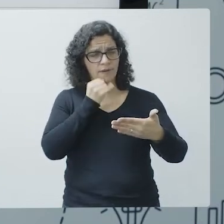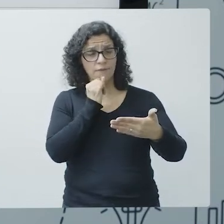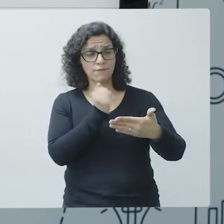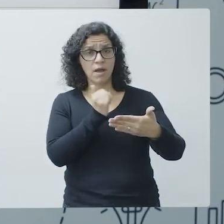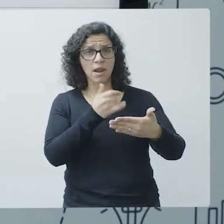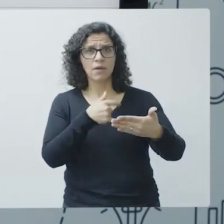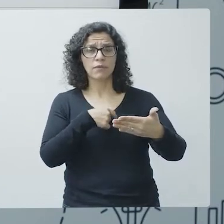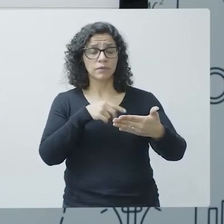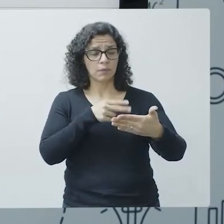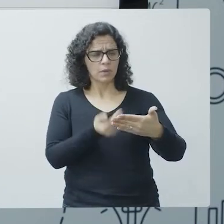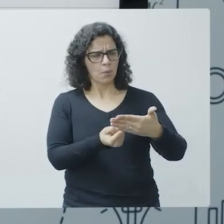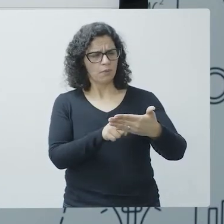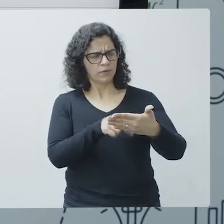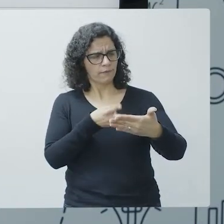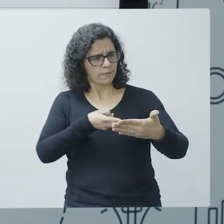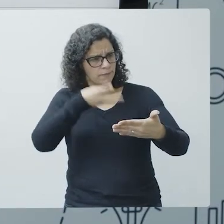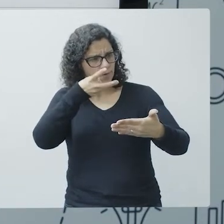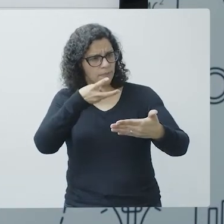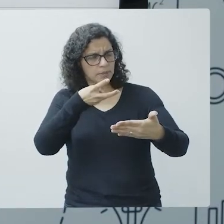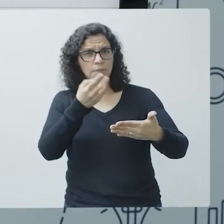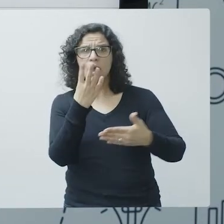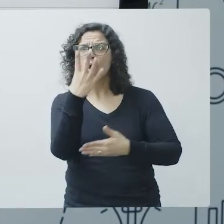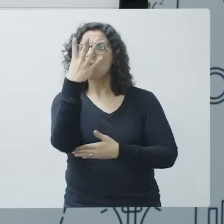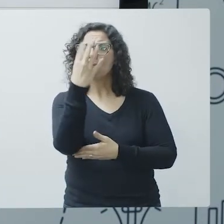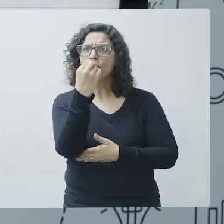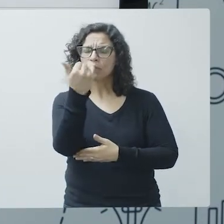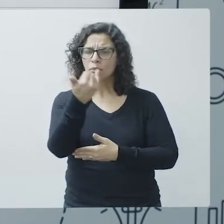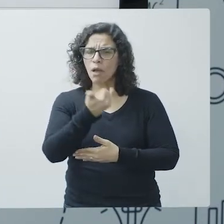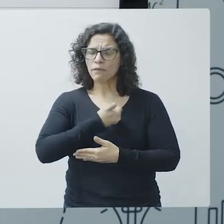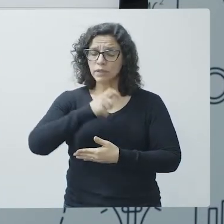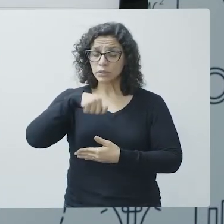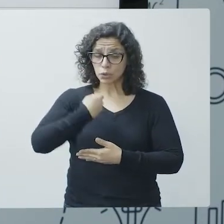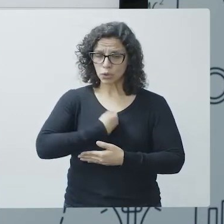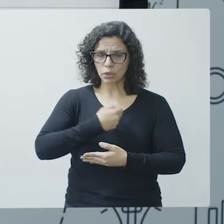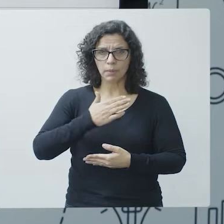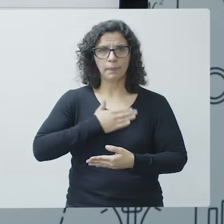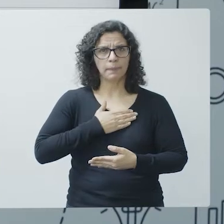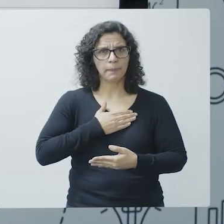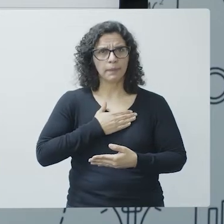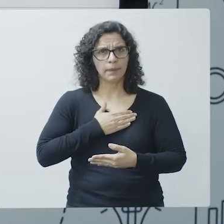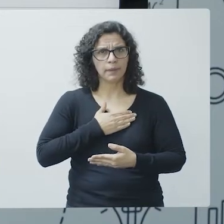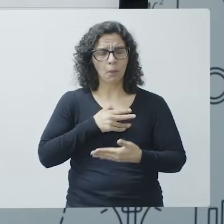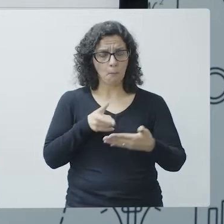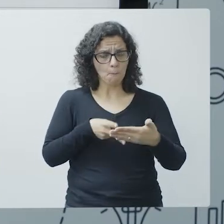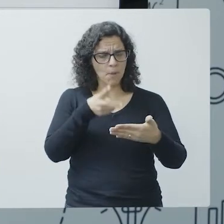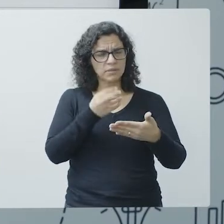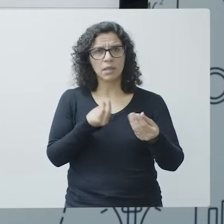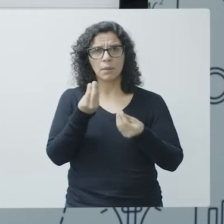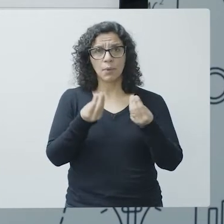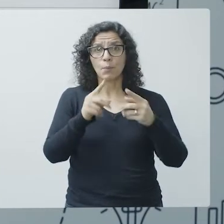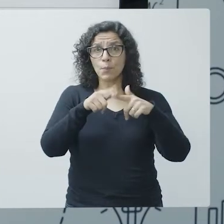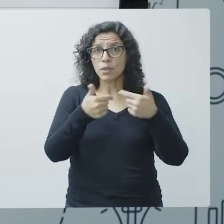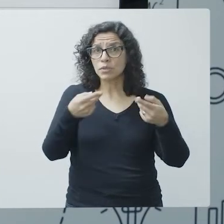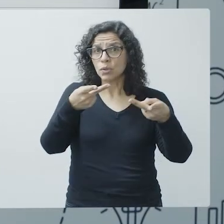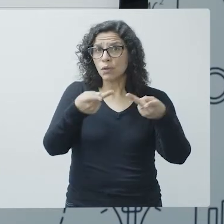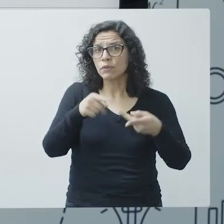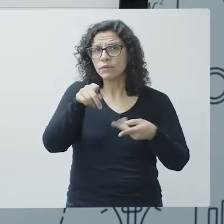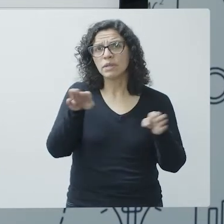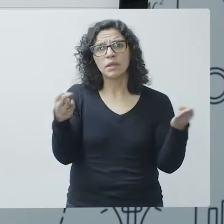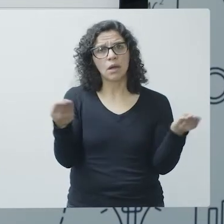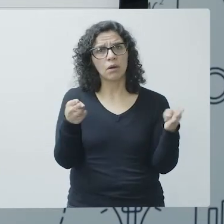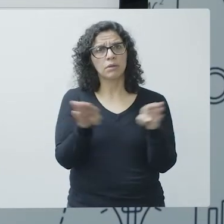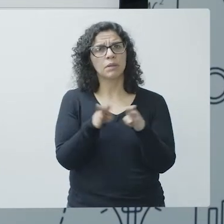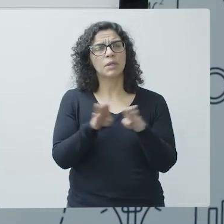O que o seu retrato falaria sobre você? Por isso, eu convido vocês para